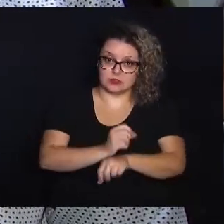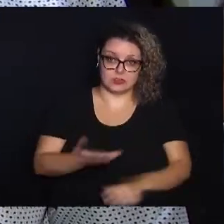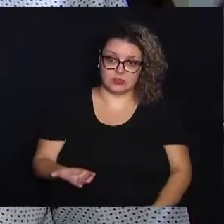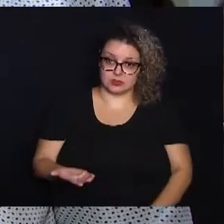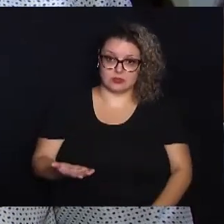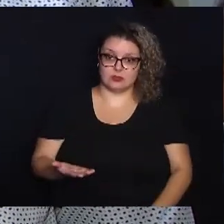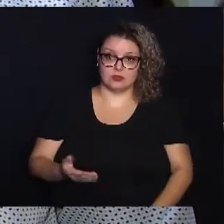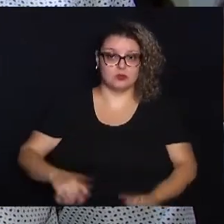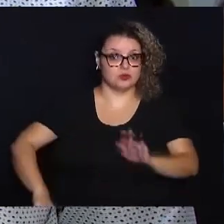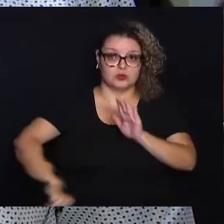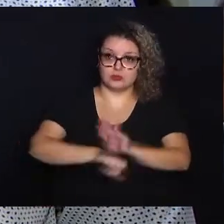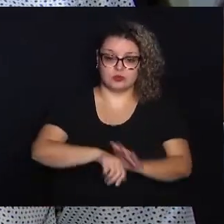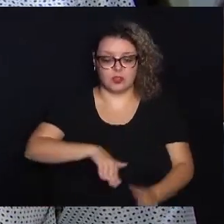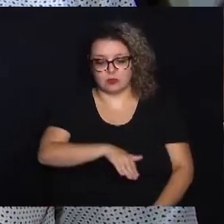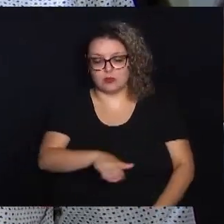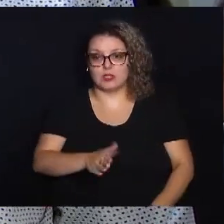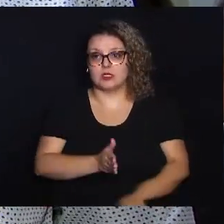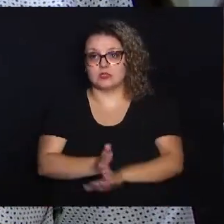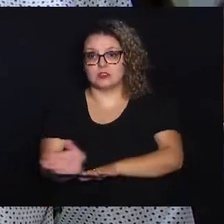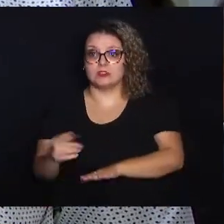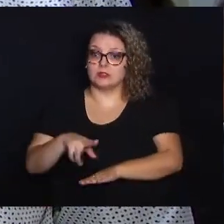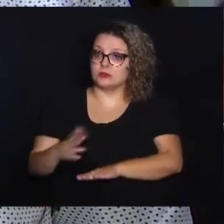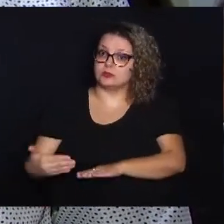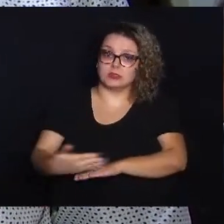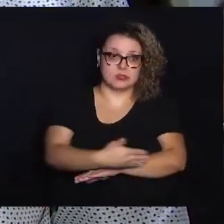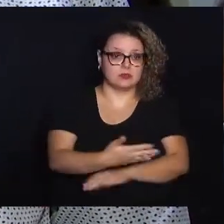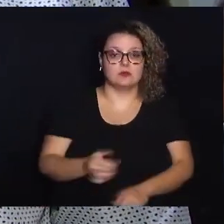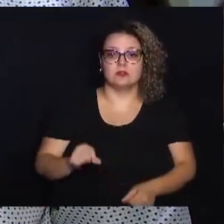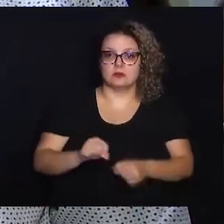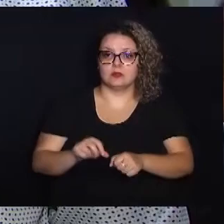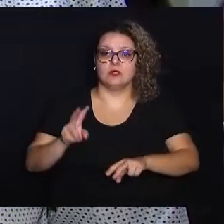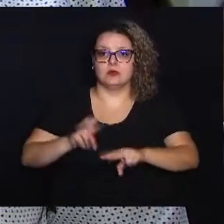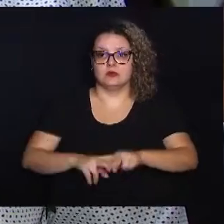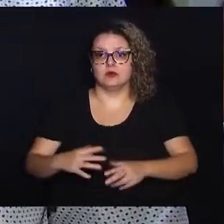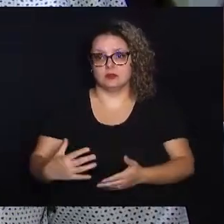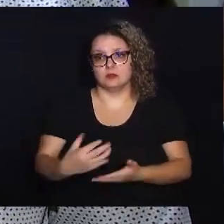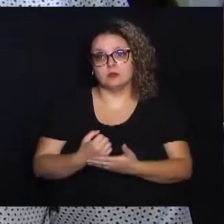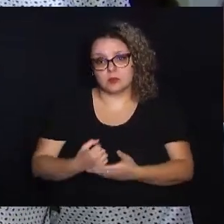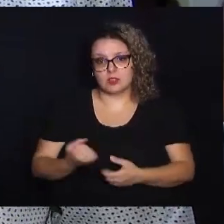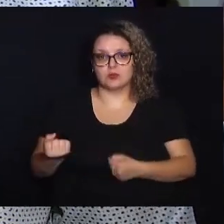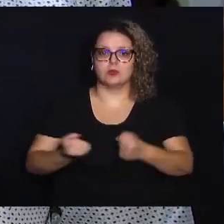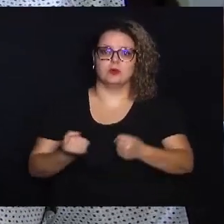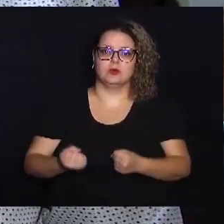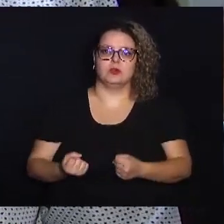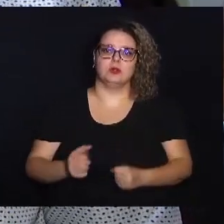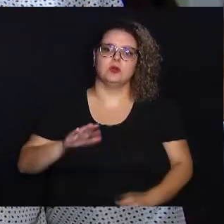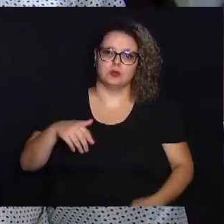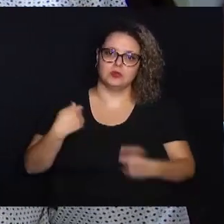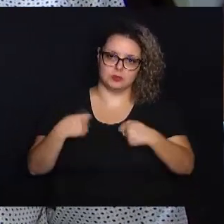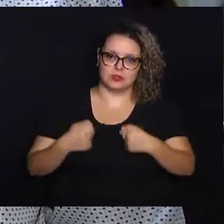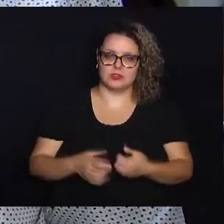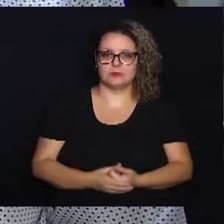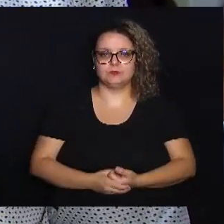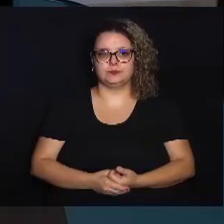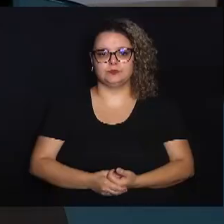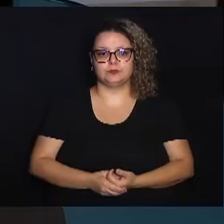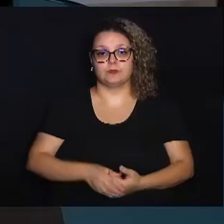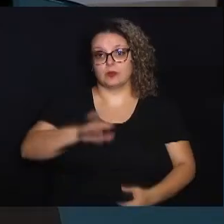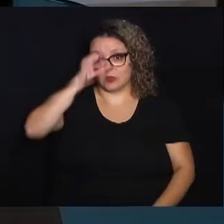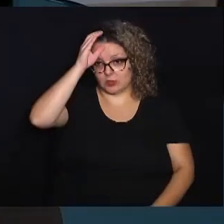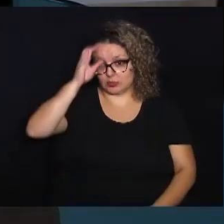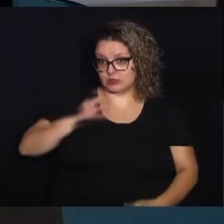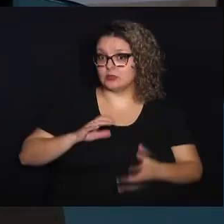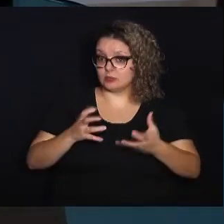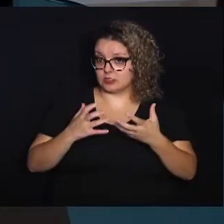esperando os bandidos passar por aqui na entrada ou na saída e fazem a prisão e apreensão do veículo quando necessário o